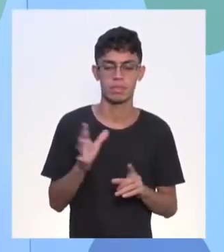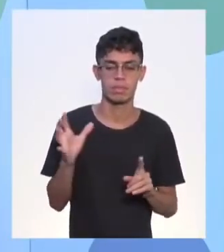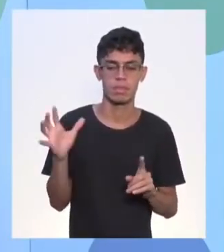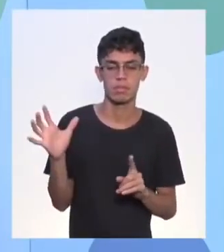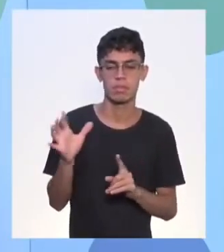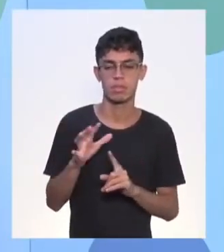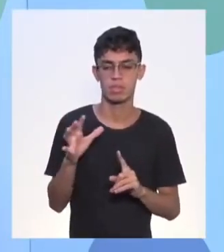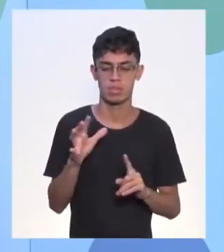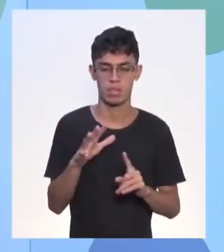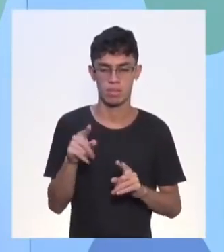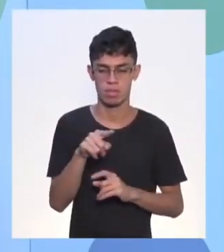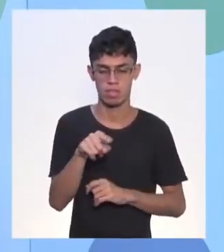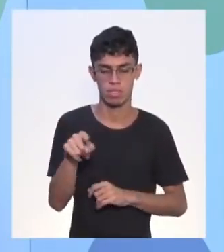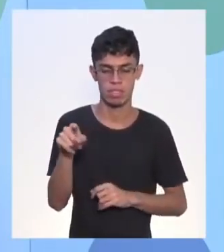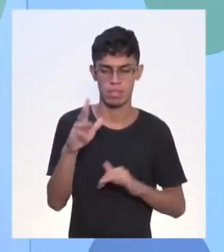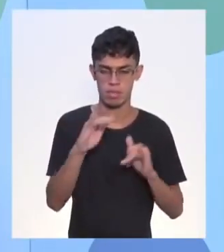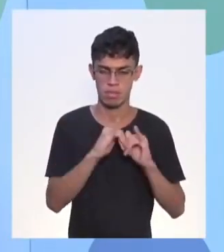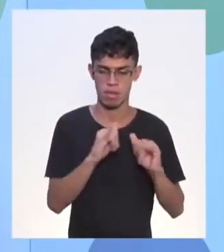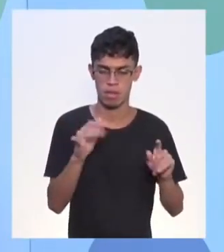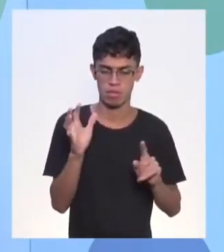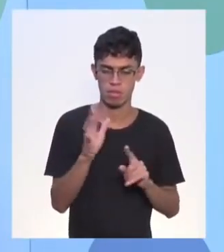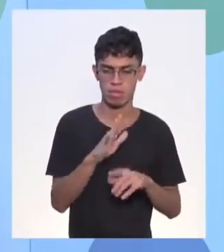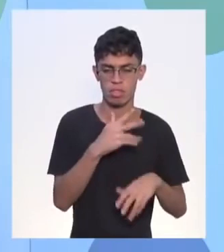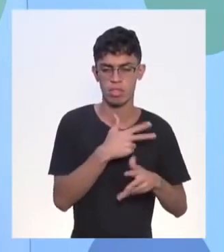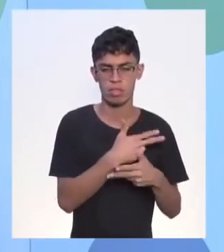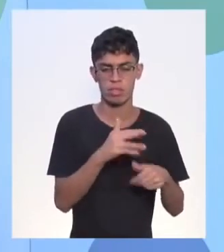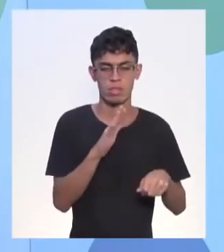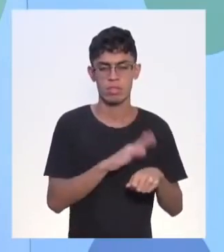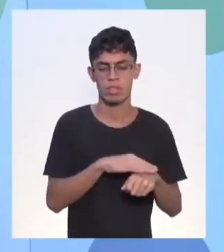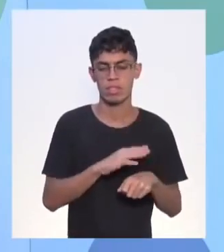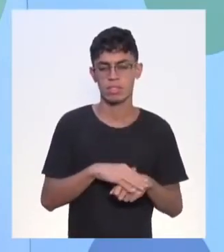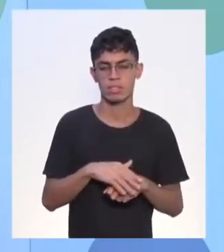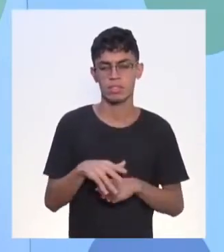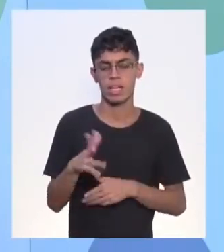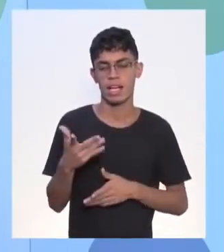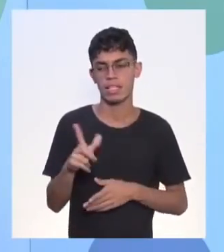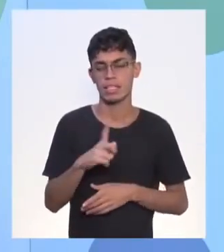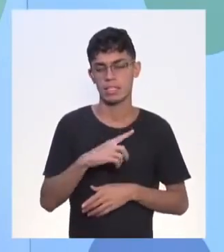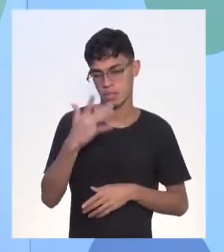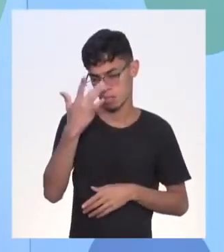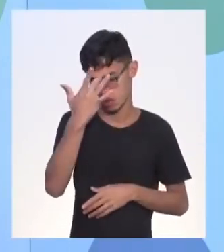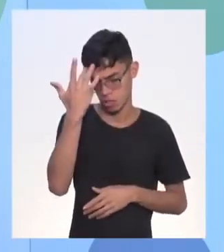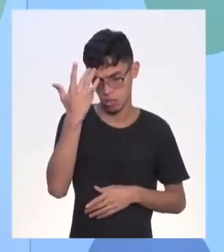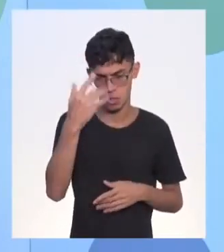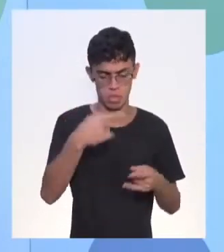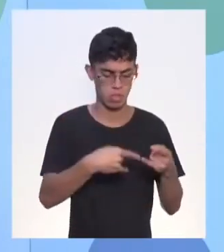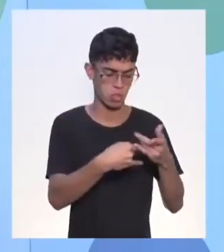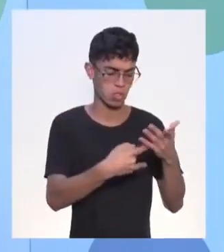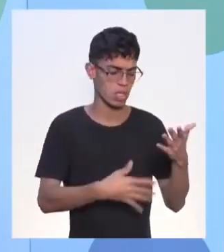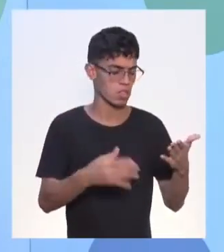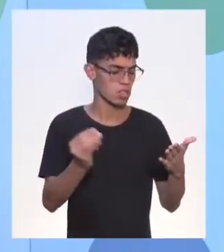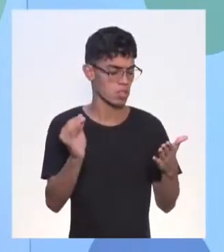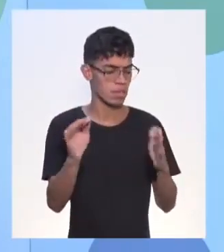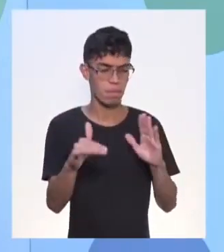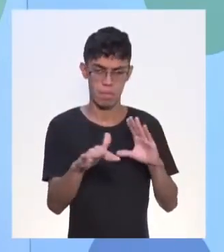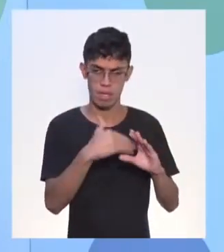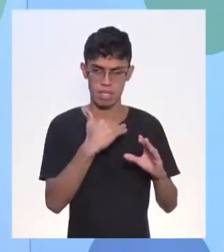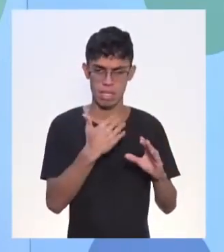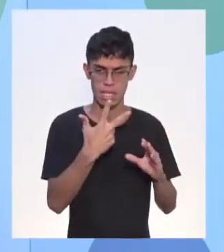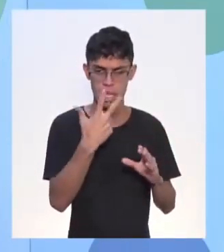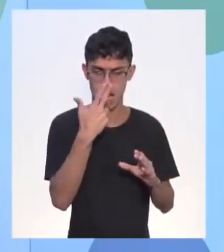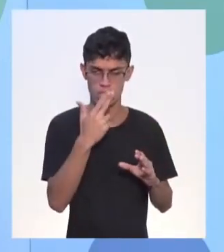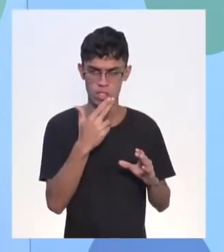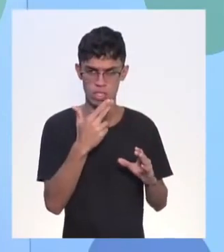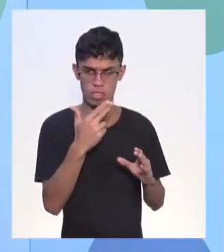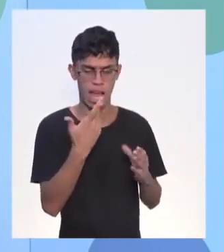gente faz, tá? Tem professor que acha que fica falando no chat e ninguém está ligando. Não, a gente influencia muito. A gente ficou comentando e falando sobre a questão